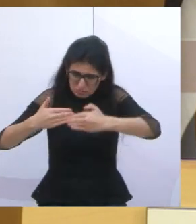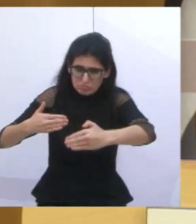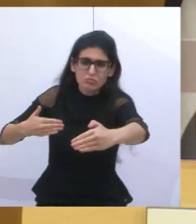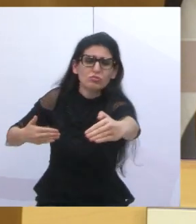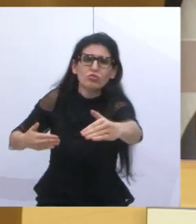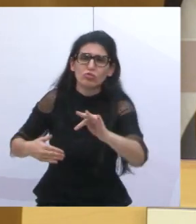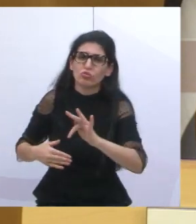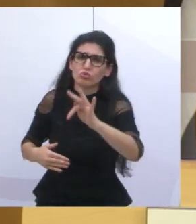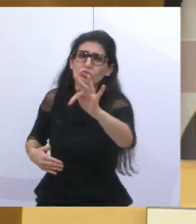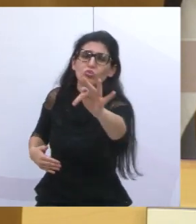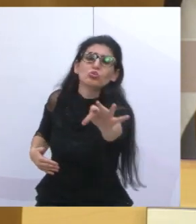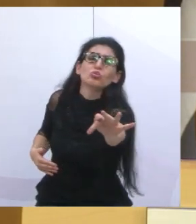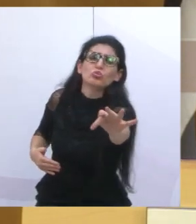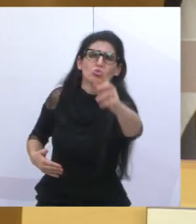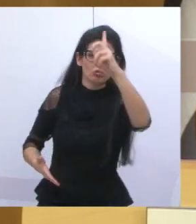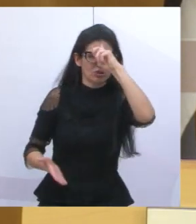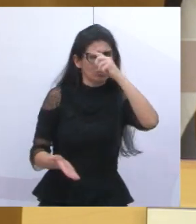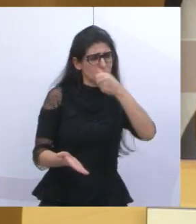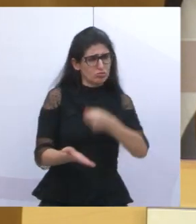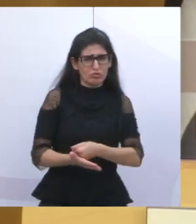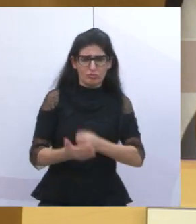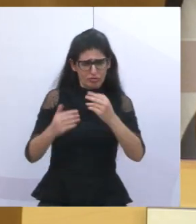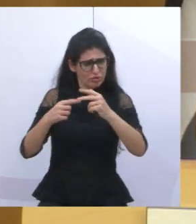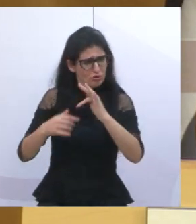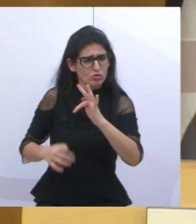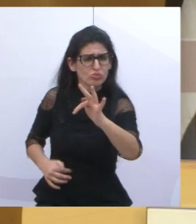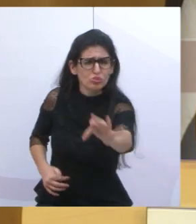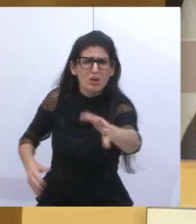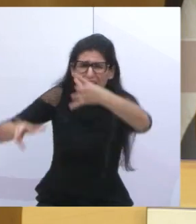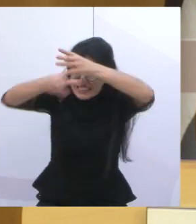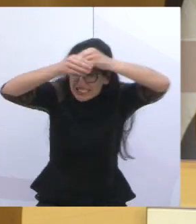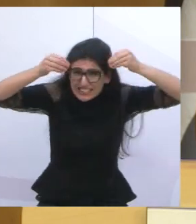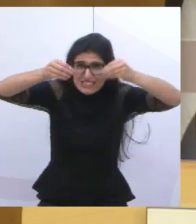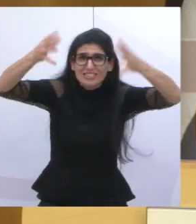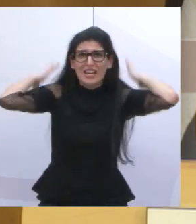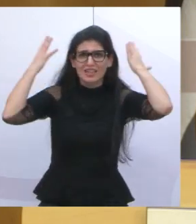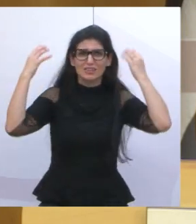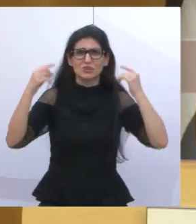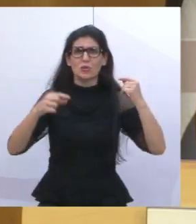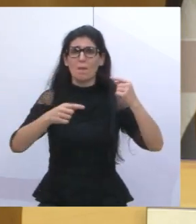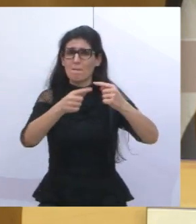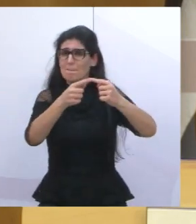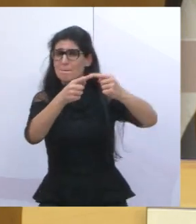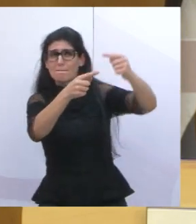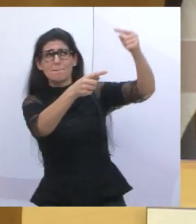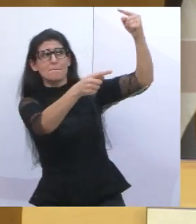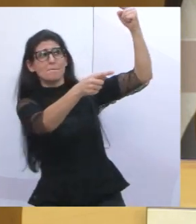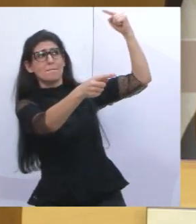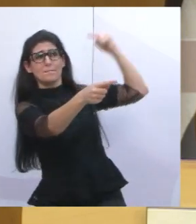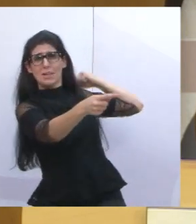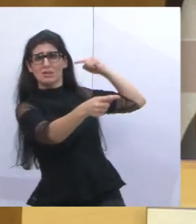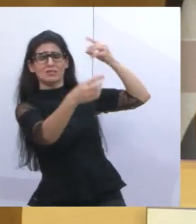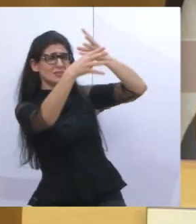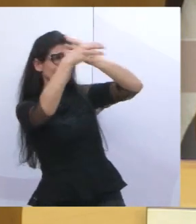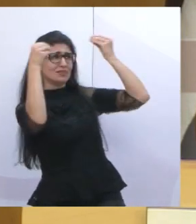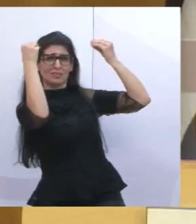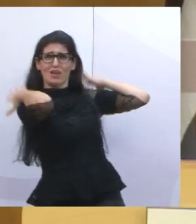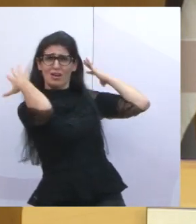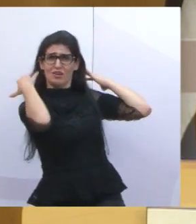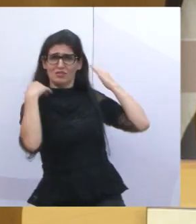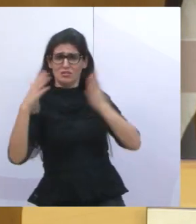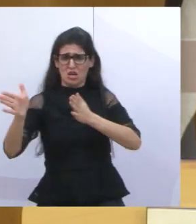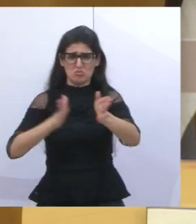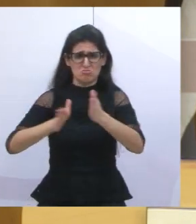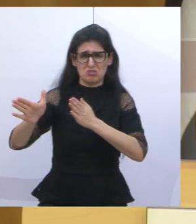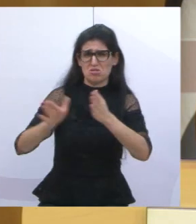a população. Eu acho que é isso, nós temos que esquecer o passado. Né? Eu acho que o futuro pertence a nós, a fazer a mudança e fazer a diferença. Se